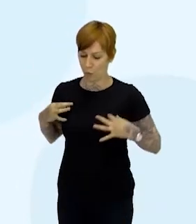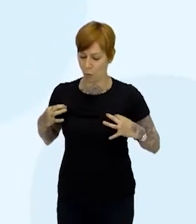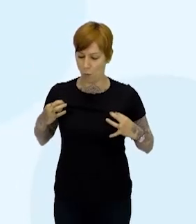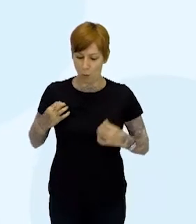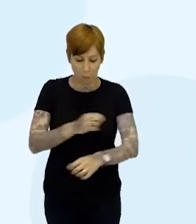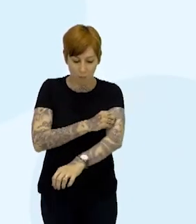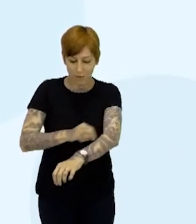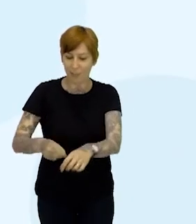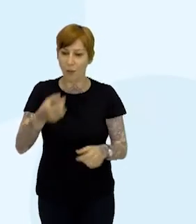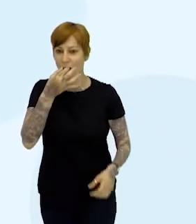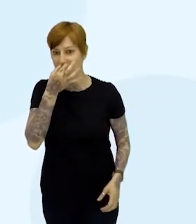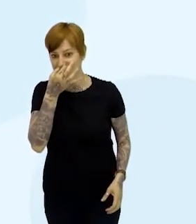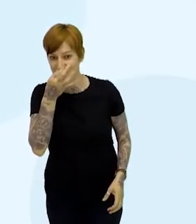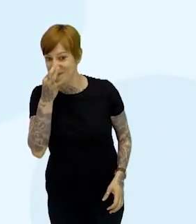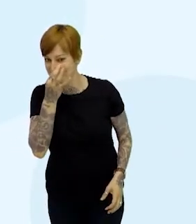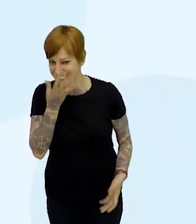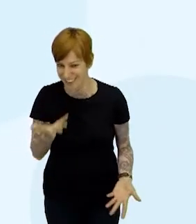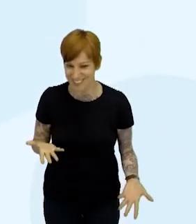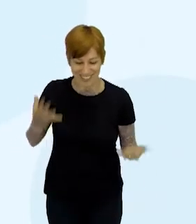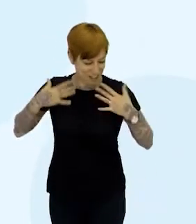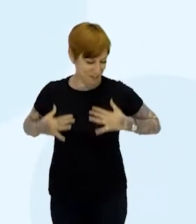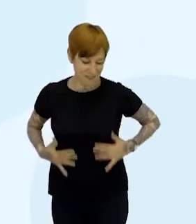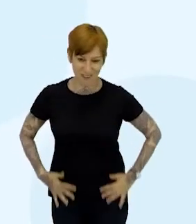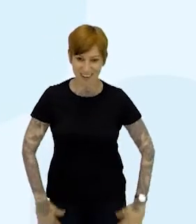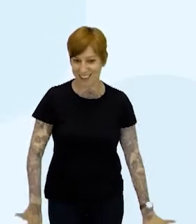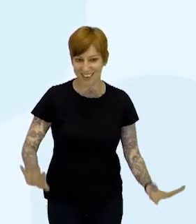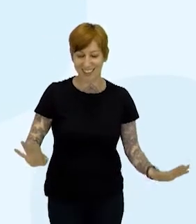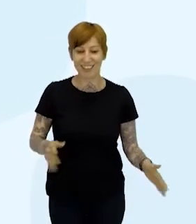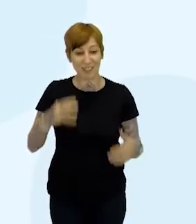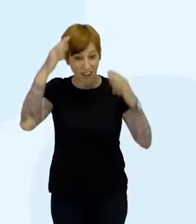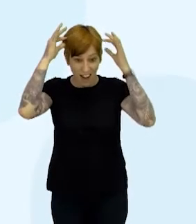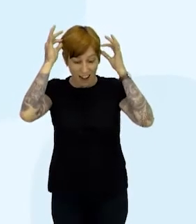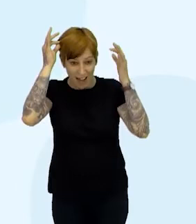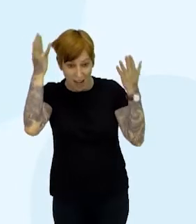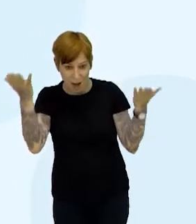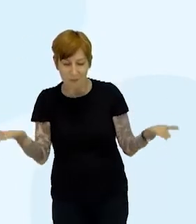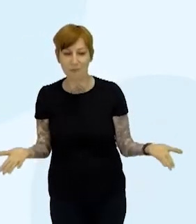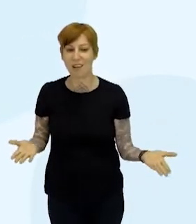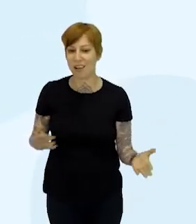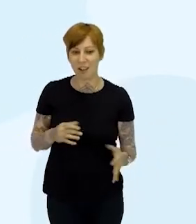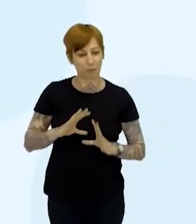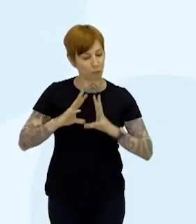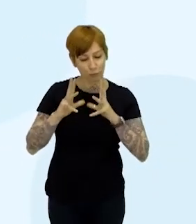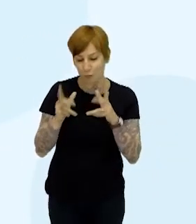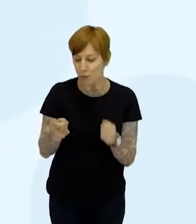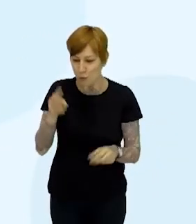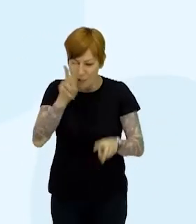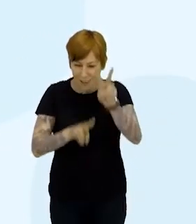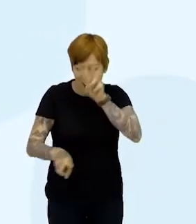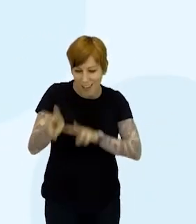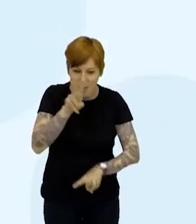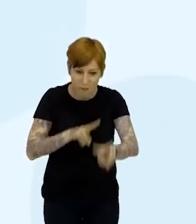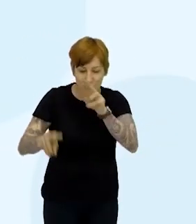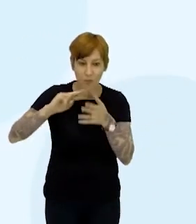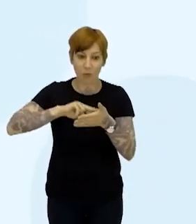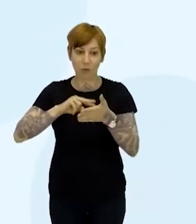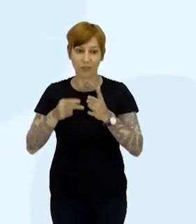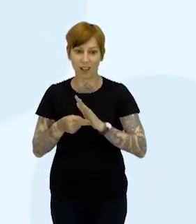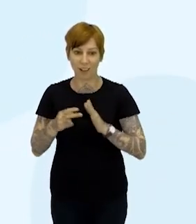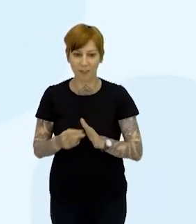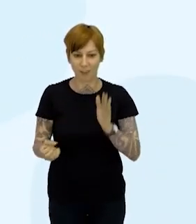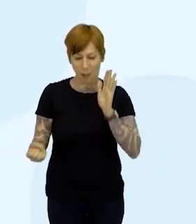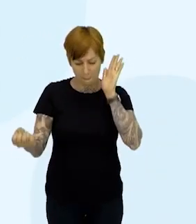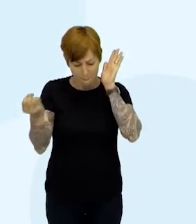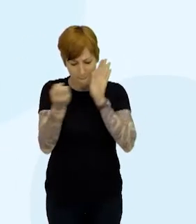tatuagem, piercing, acessórios, cabelos, toda essa questão visual, né, que vai marcar,